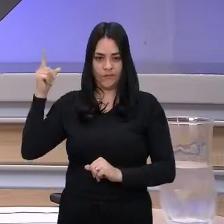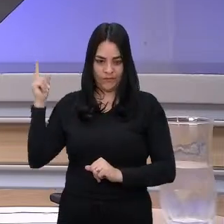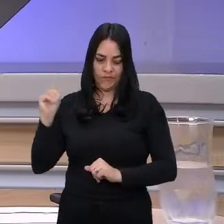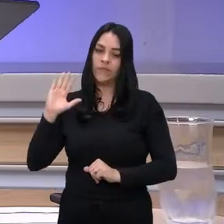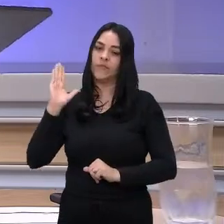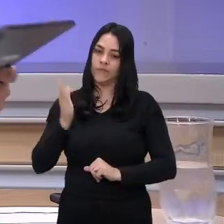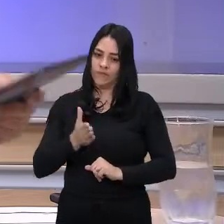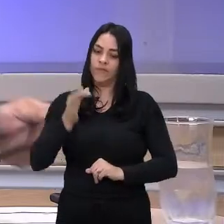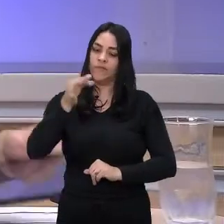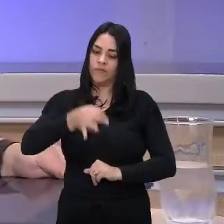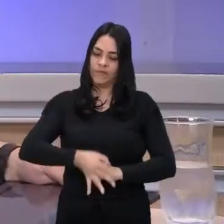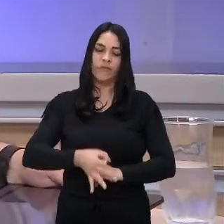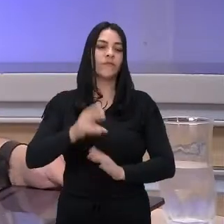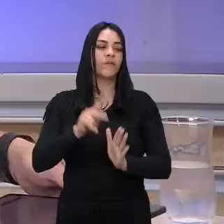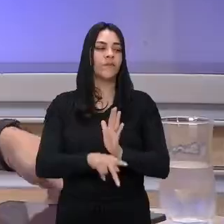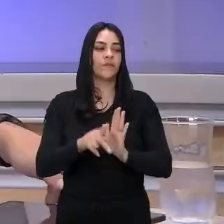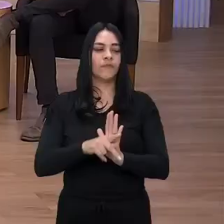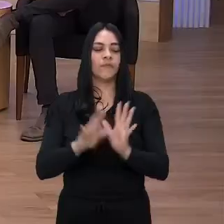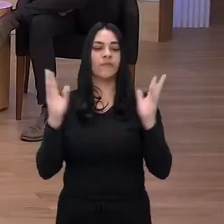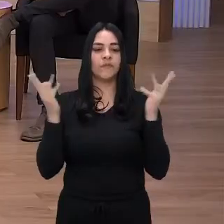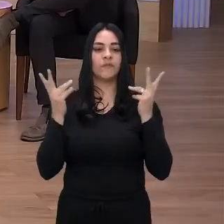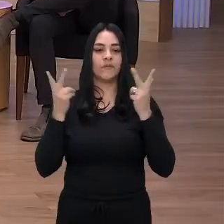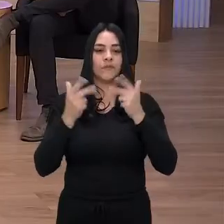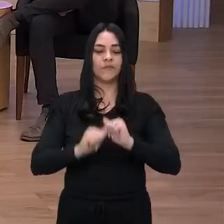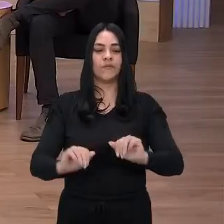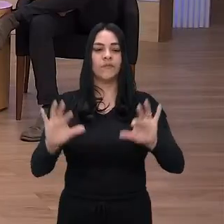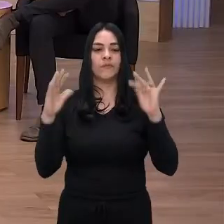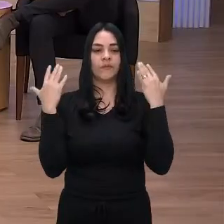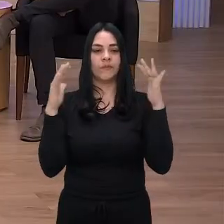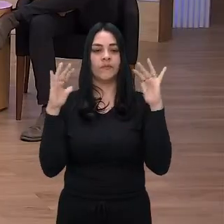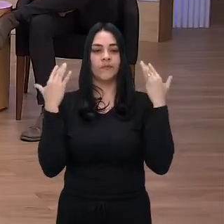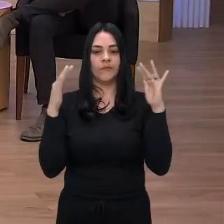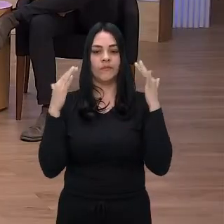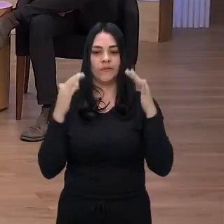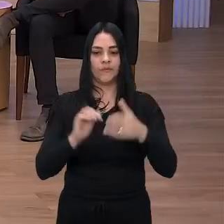o projeto. Maravilha, parabéns, é isso aí.